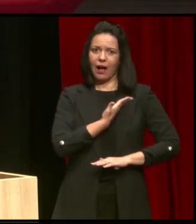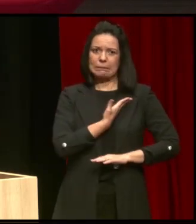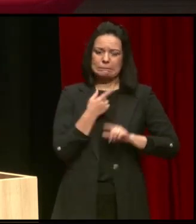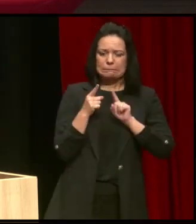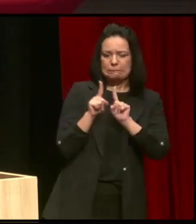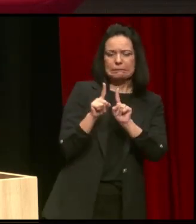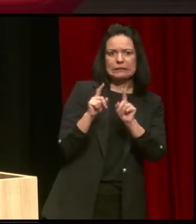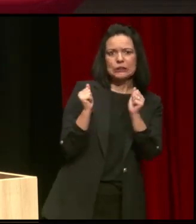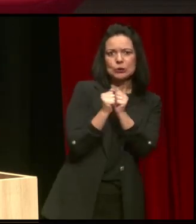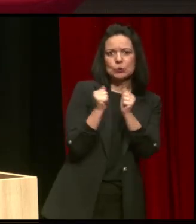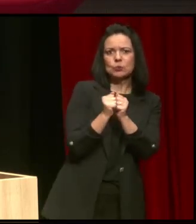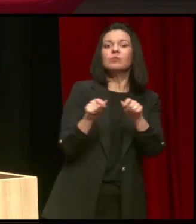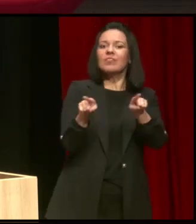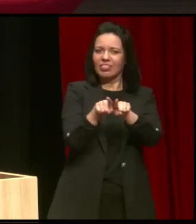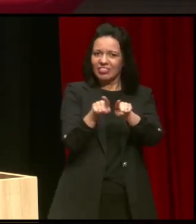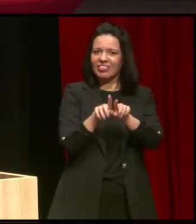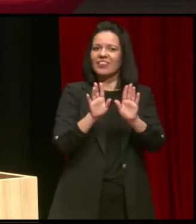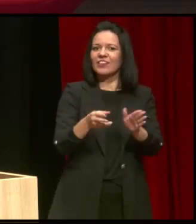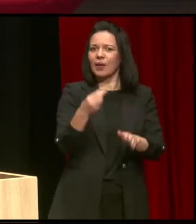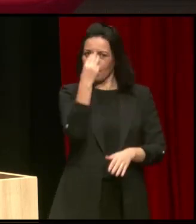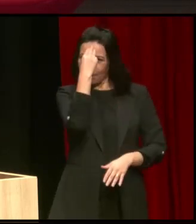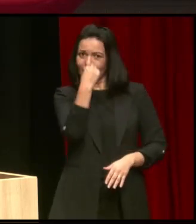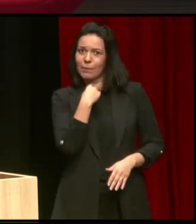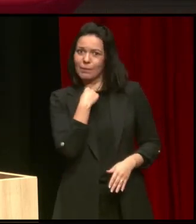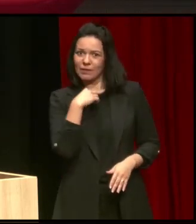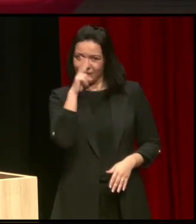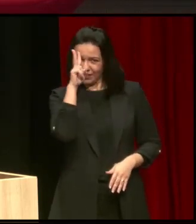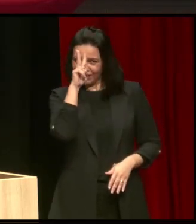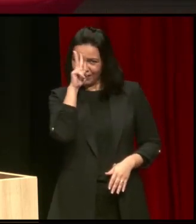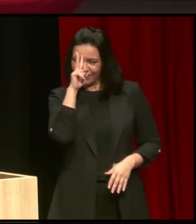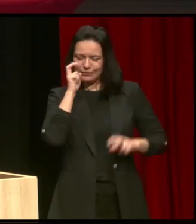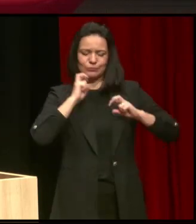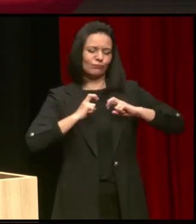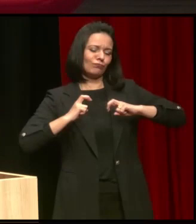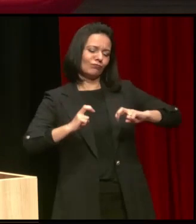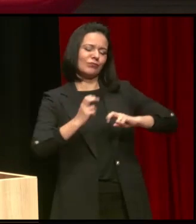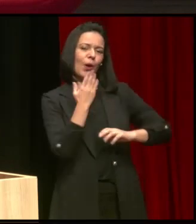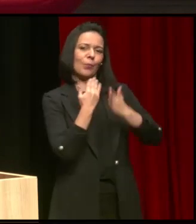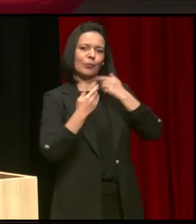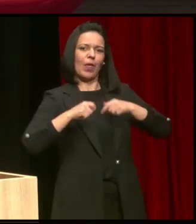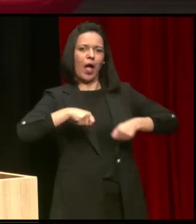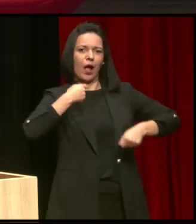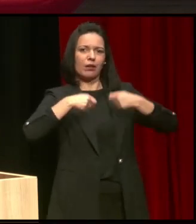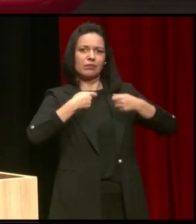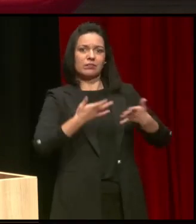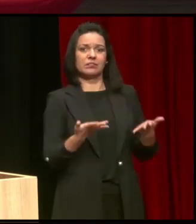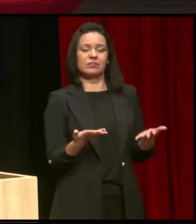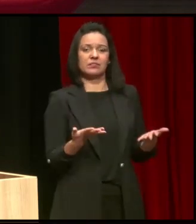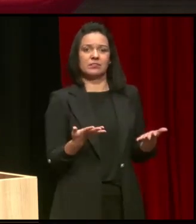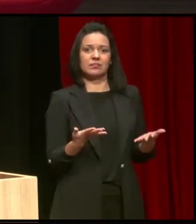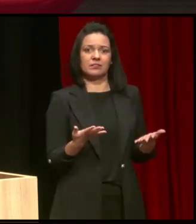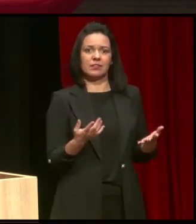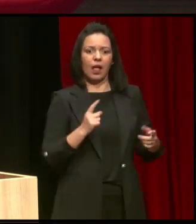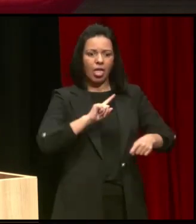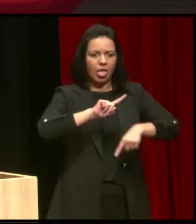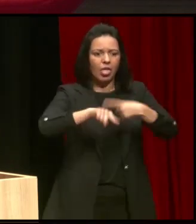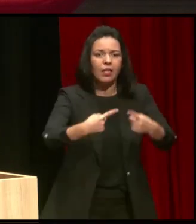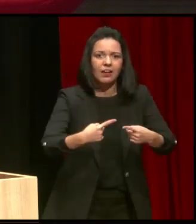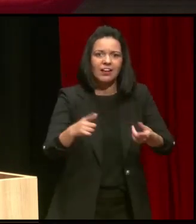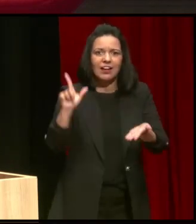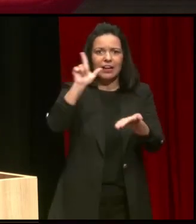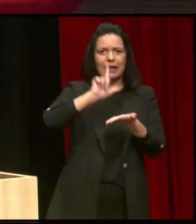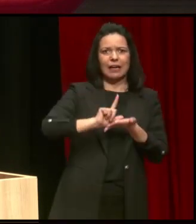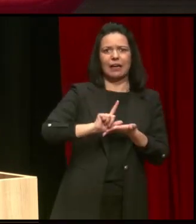né? Vivia na casa da Marta e do Lázaro e da Maria lá, comendo. Aí ele morreu. E